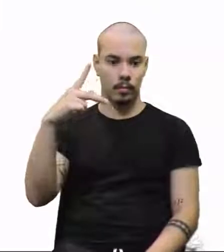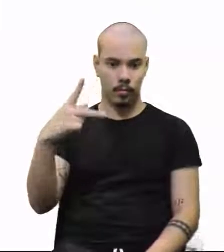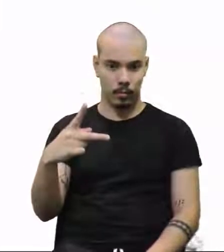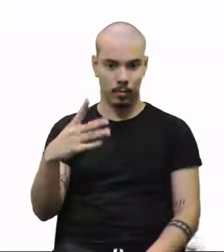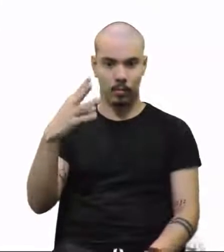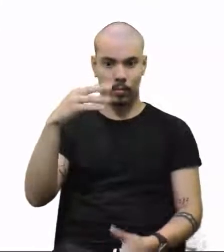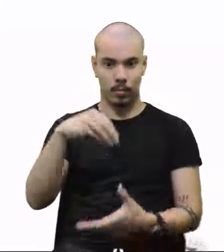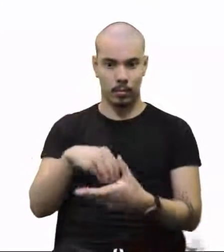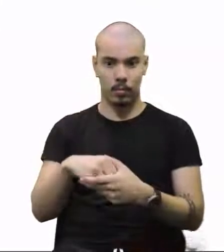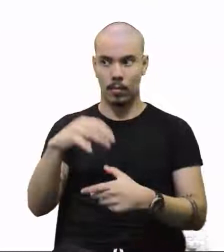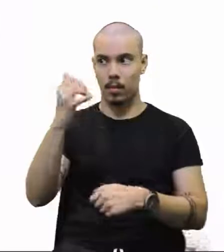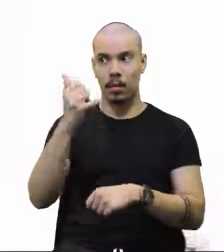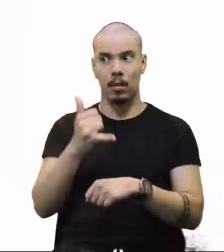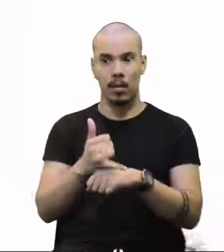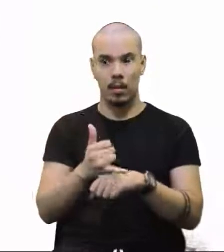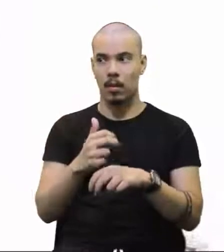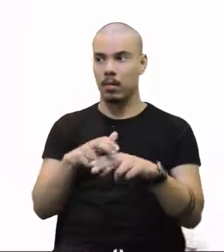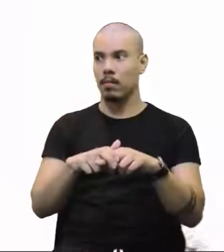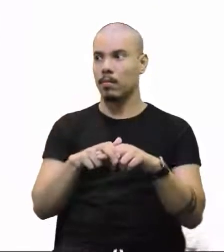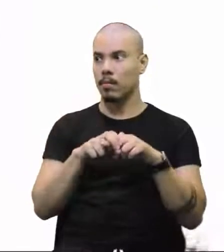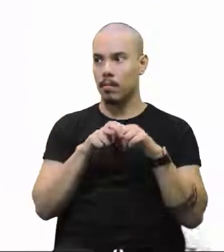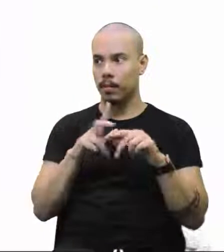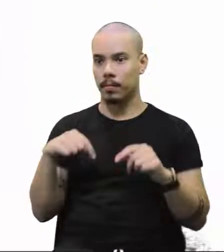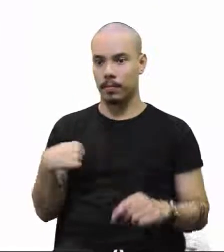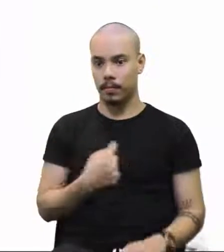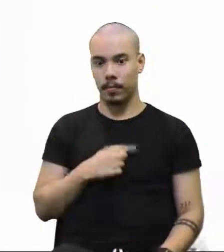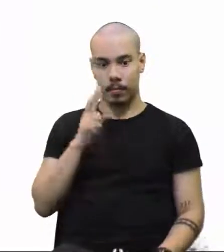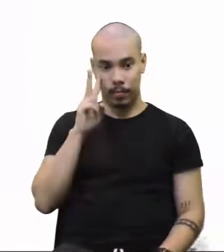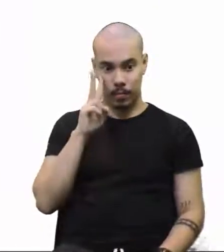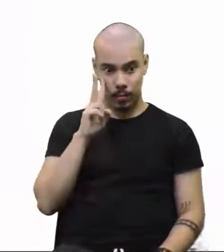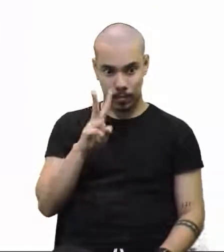barra. Considerando, no caso, né, considere